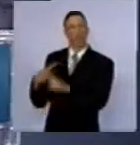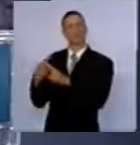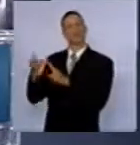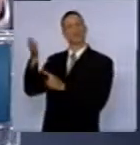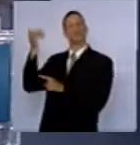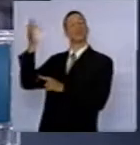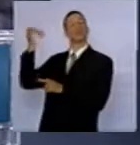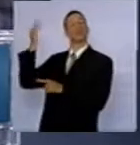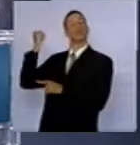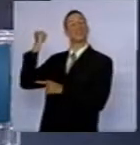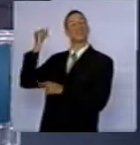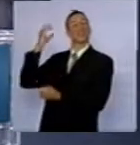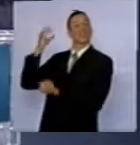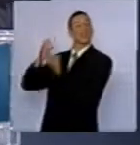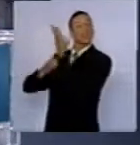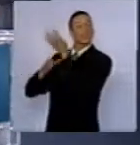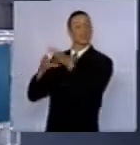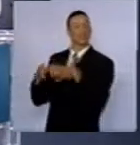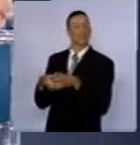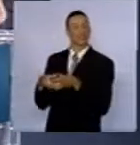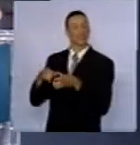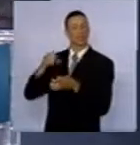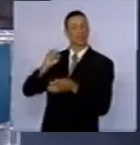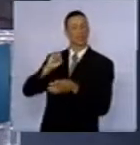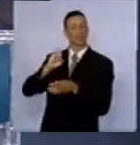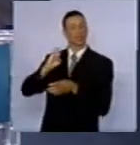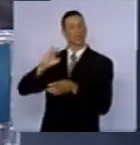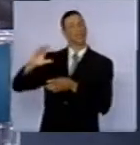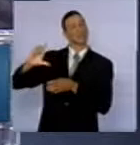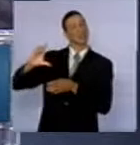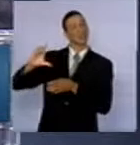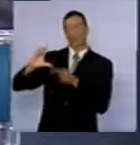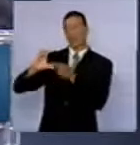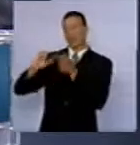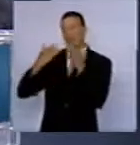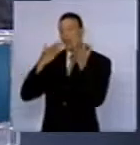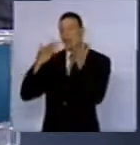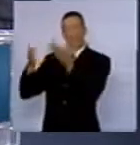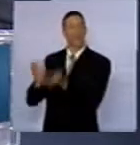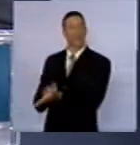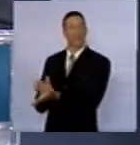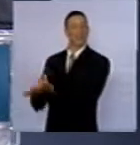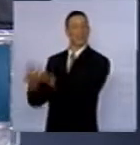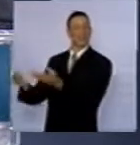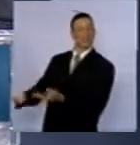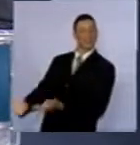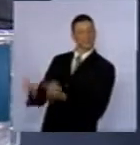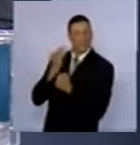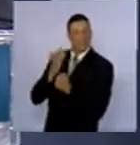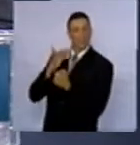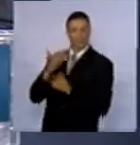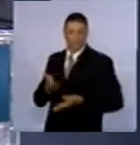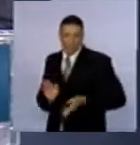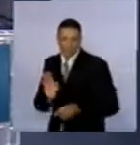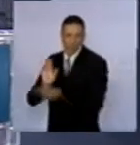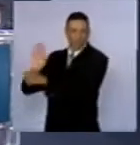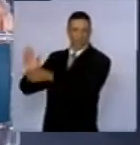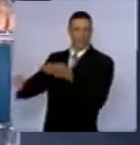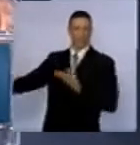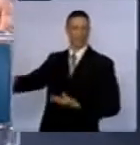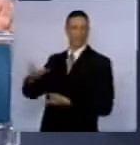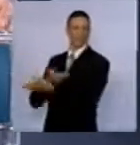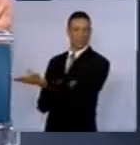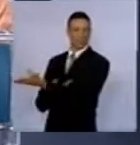este momento e em homenagem à lei do SEAC, que nos permite, de fato, a conquistar um pedaço importante dessa produção independente.